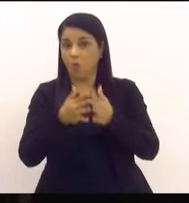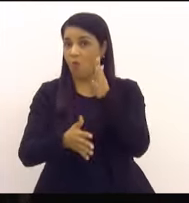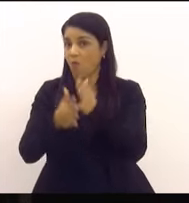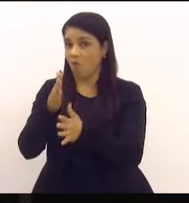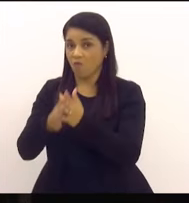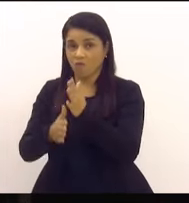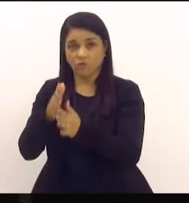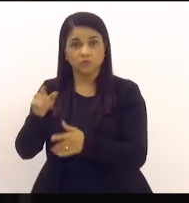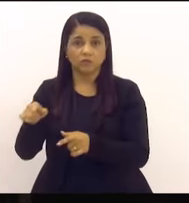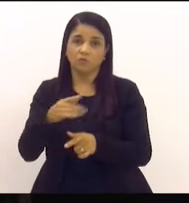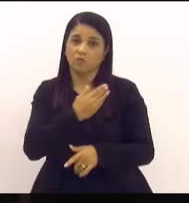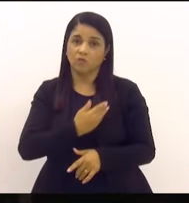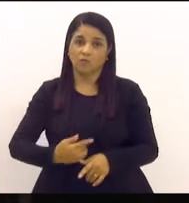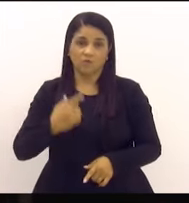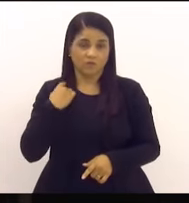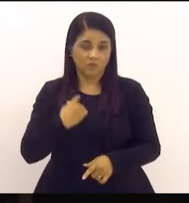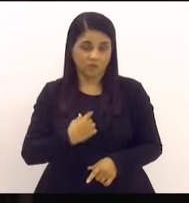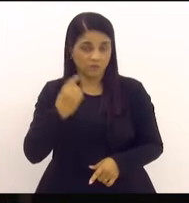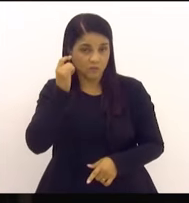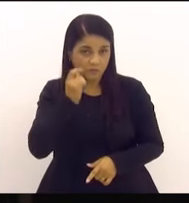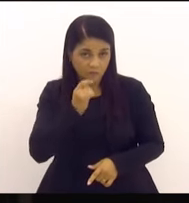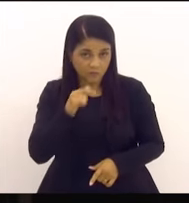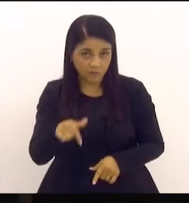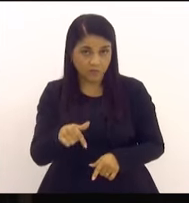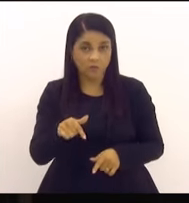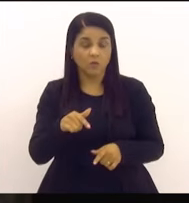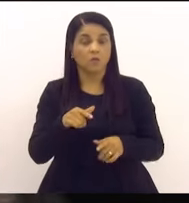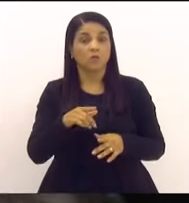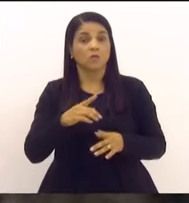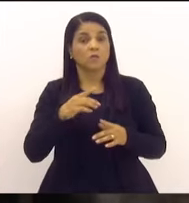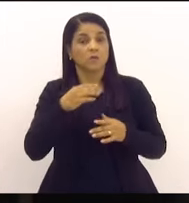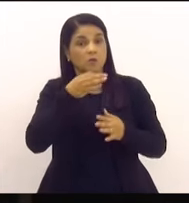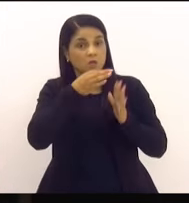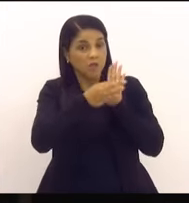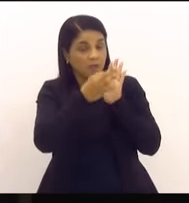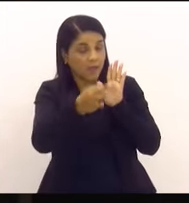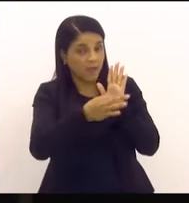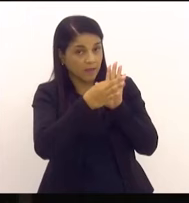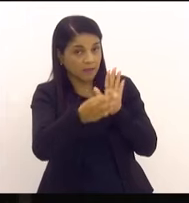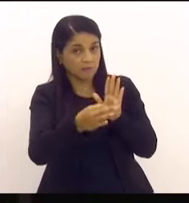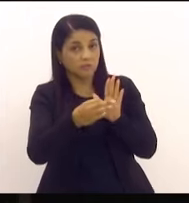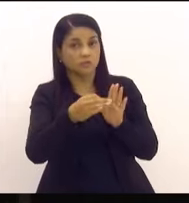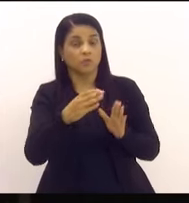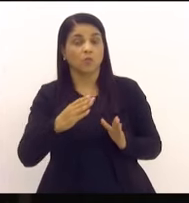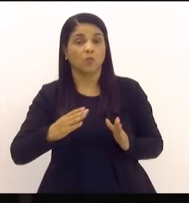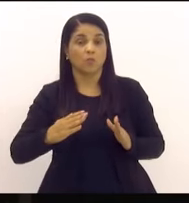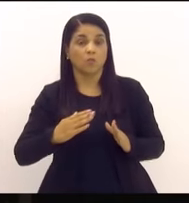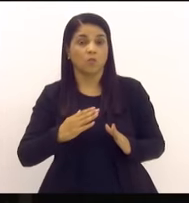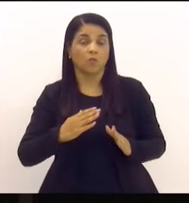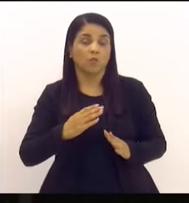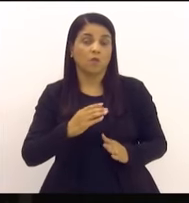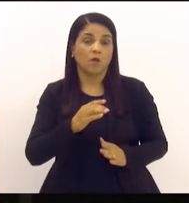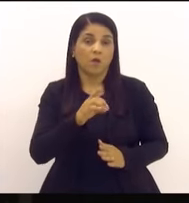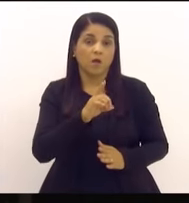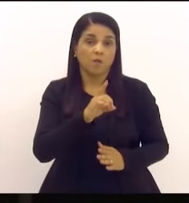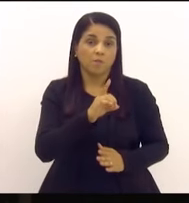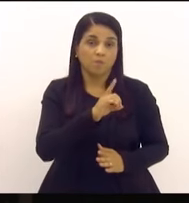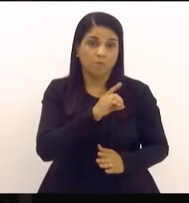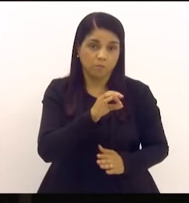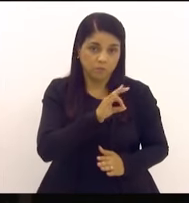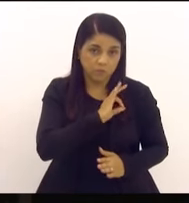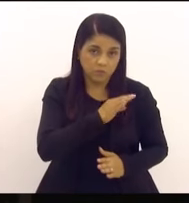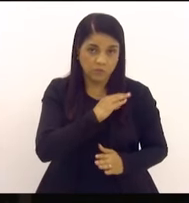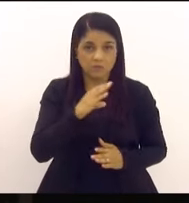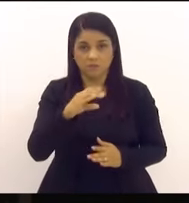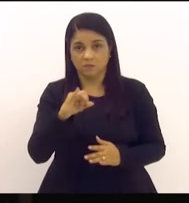crítica que faço foram dos comandos da Polícia Civil, que foram displicentes com essa casa. Mas o governador sempre botou o dedo na ferida